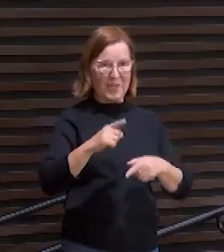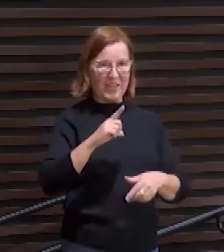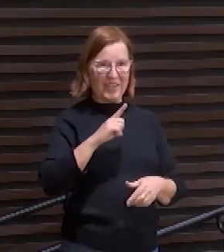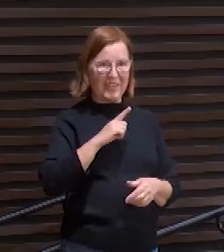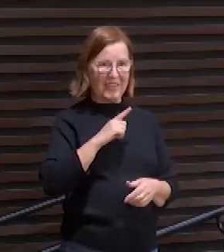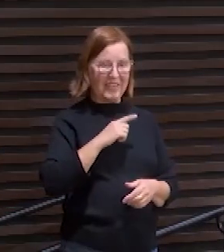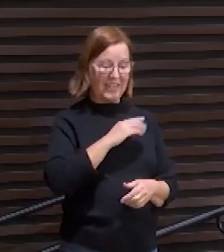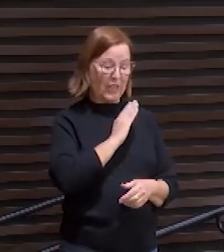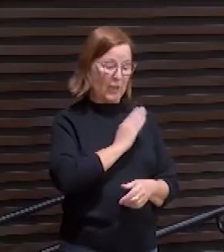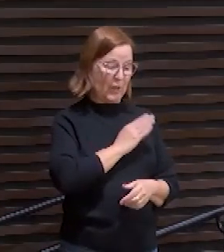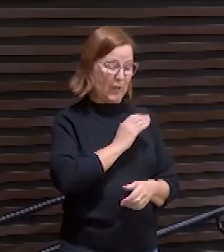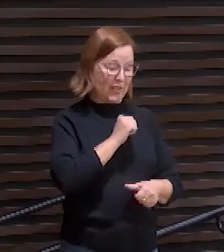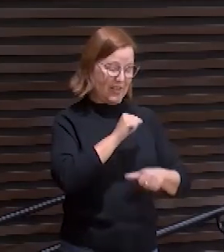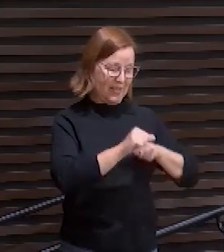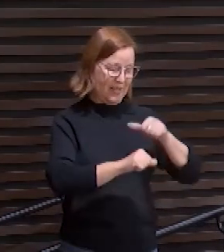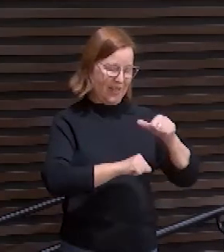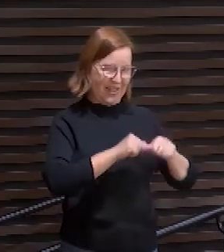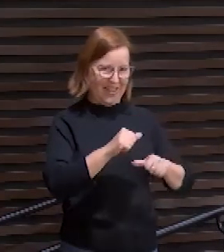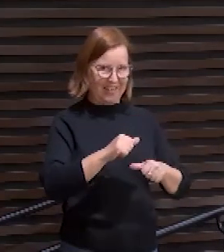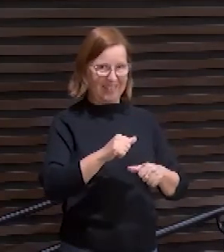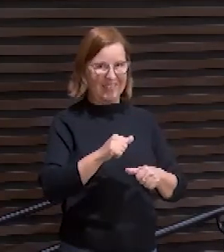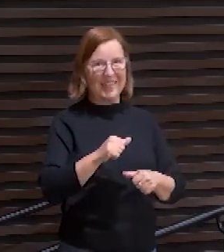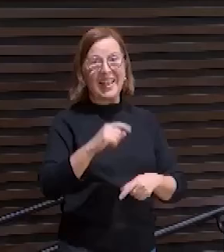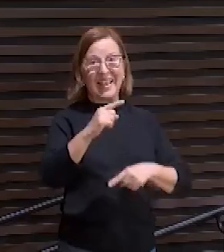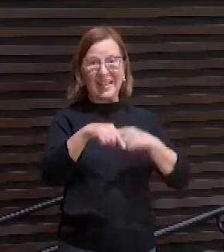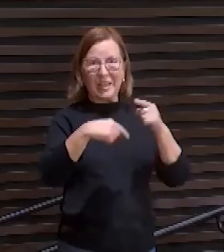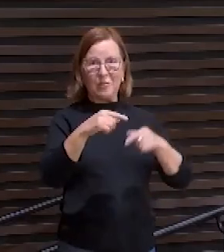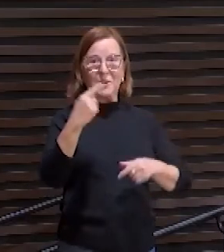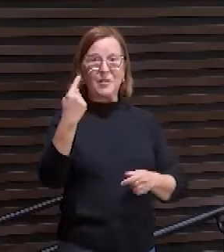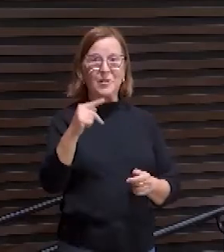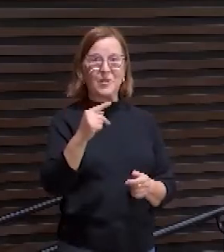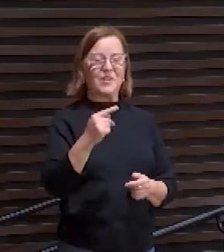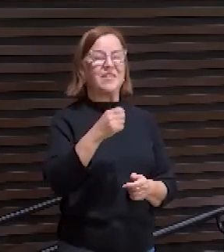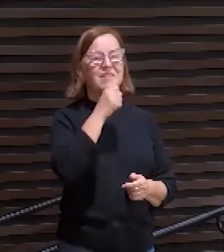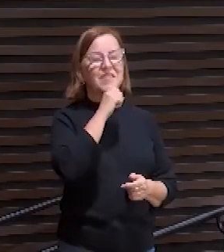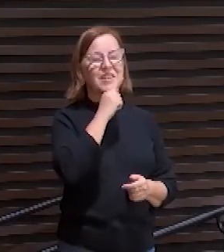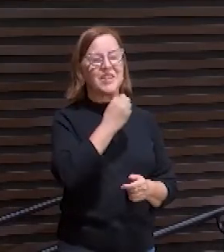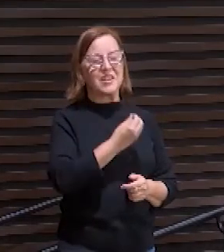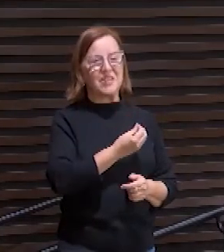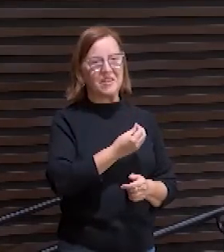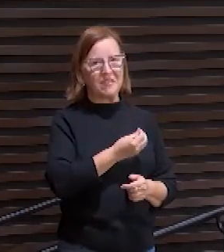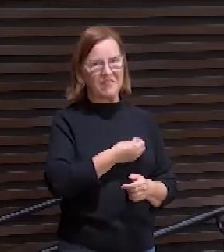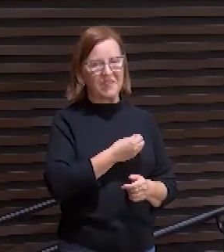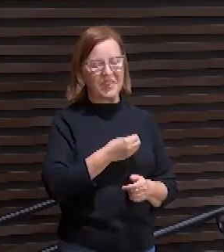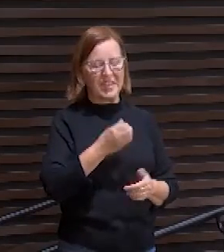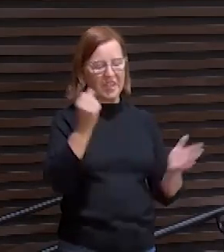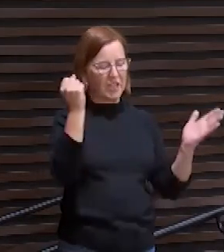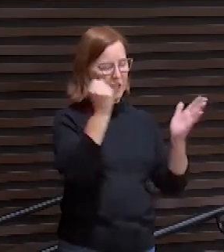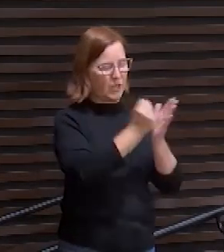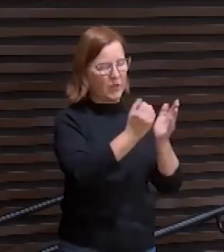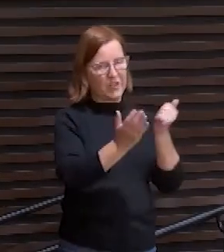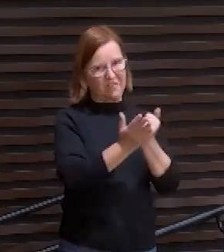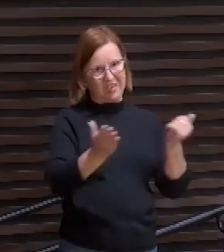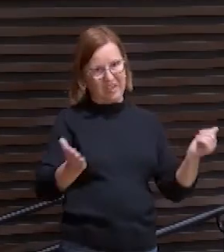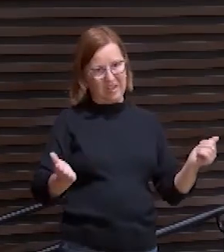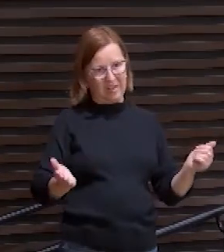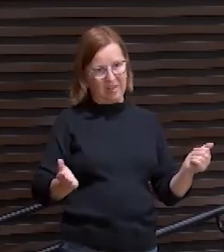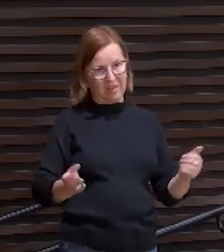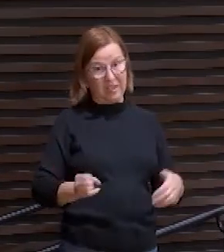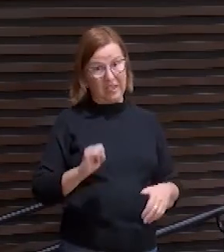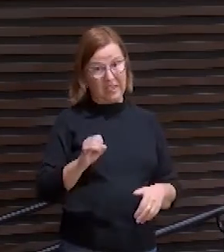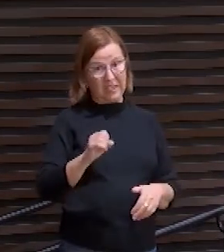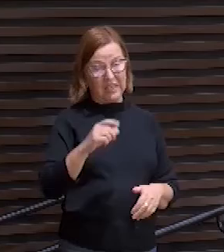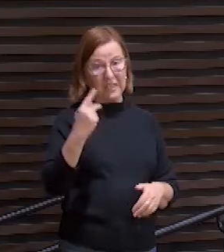nova. Depois que o seu velho homem foi crucificado. Enquanto o seu velho homem não for